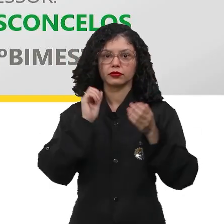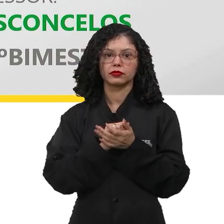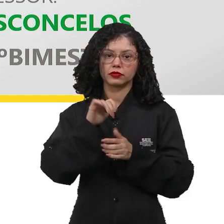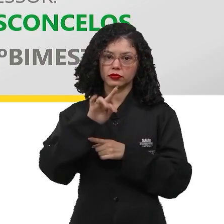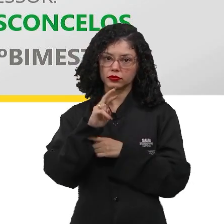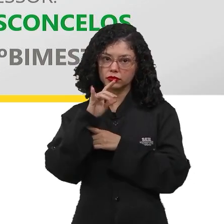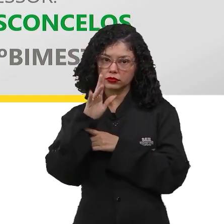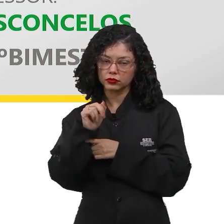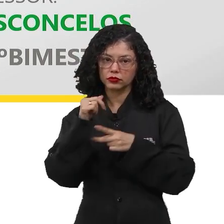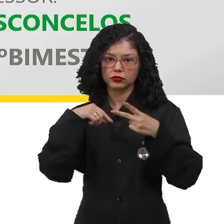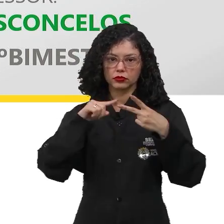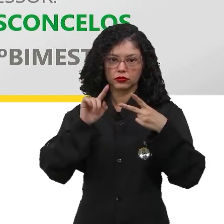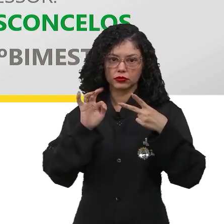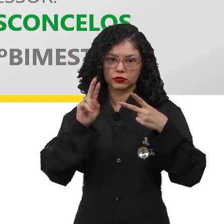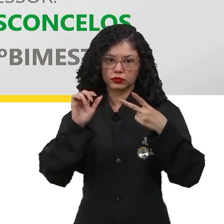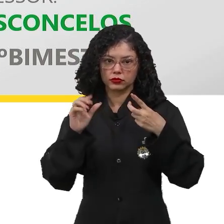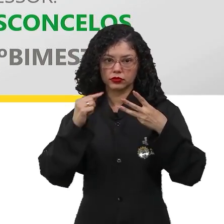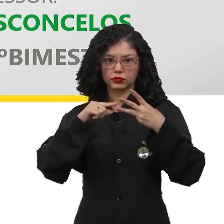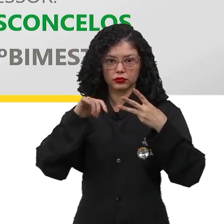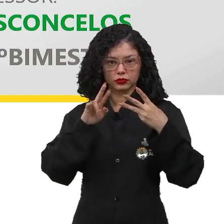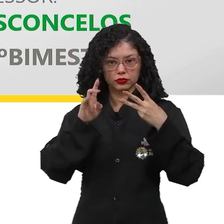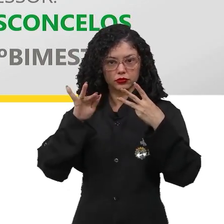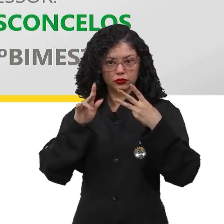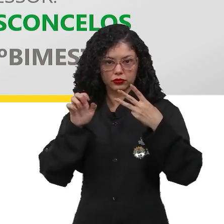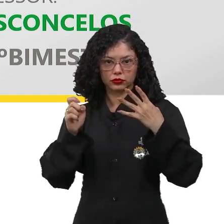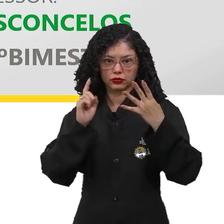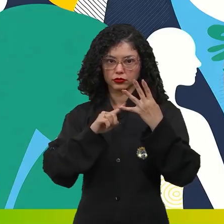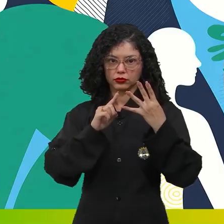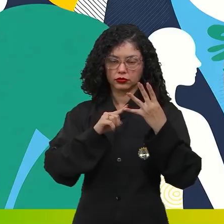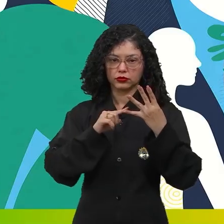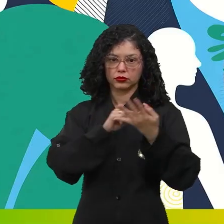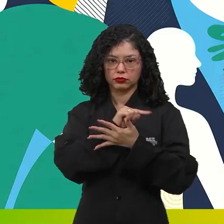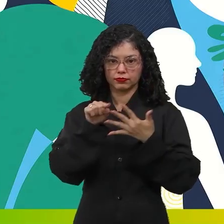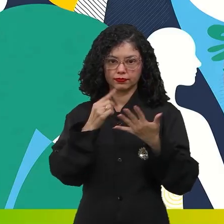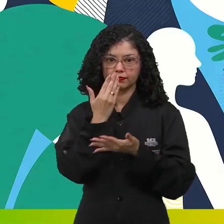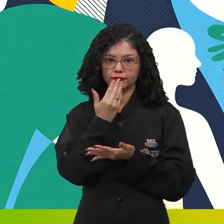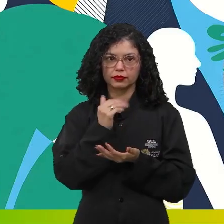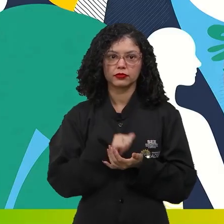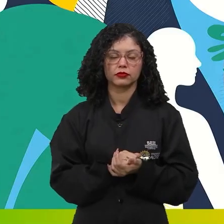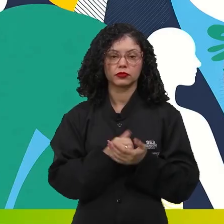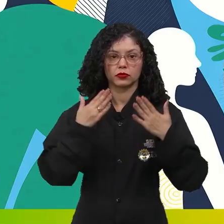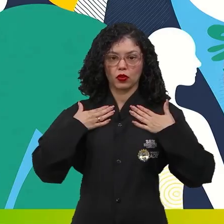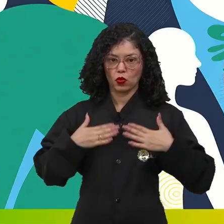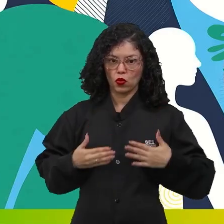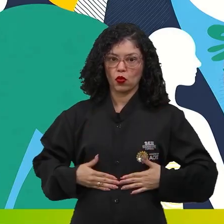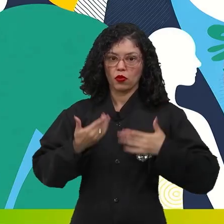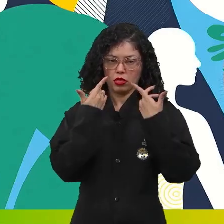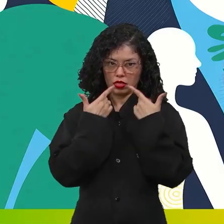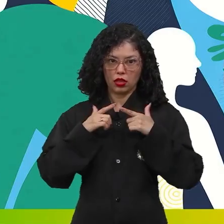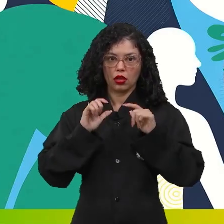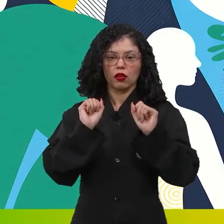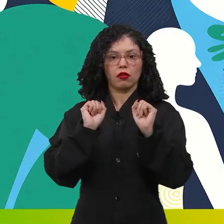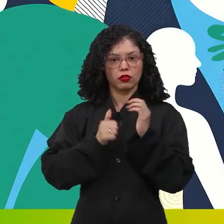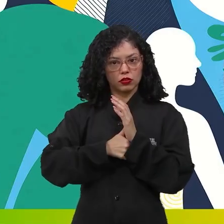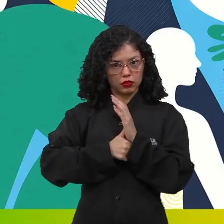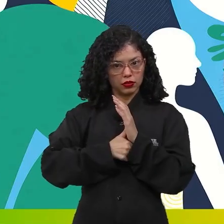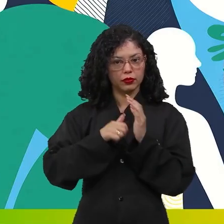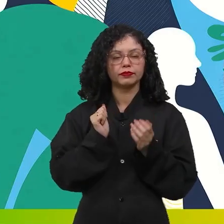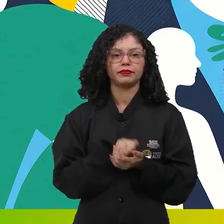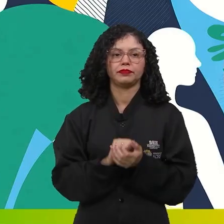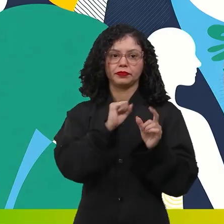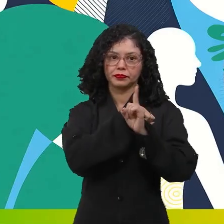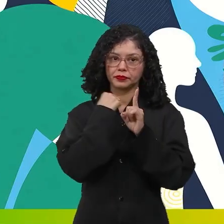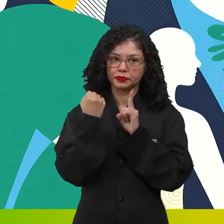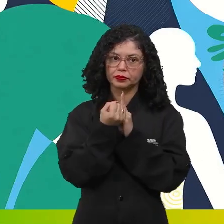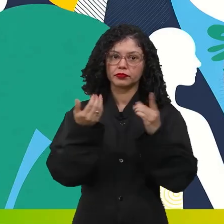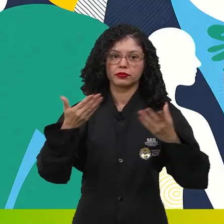nutrição, suplementação, anabolizantes e distúrbios alimentares. Vamos lá, ó. O corpo como linguagem e identidade. Na